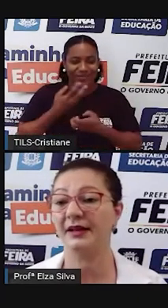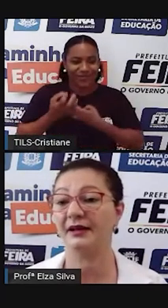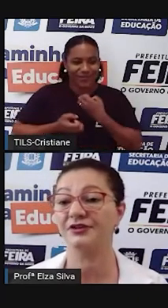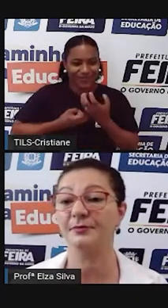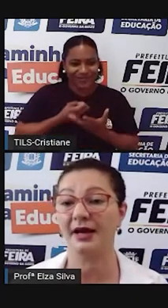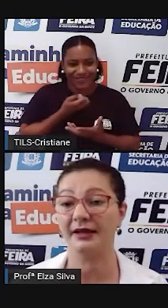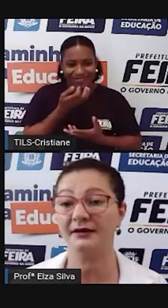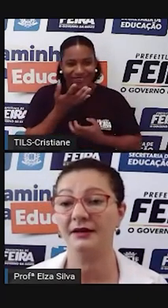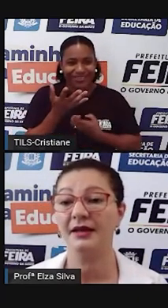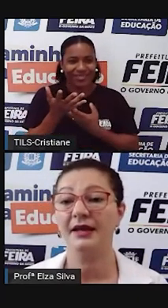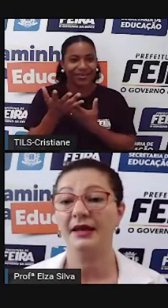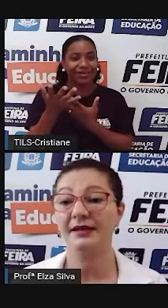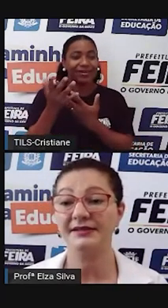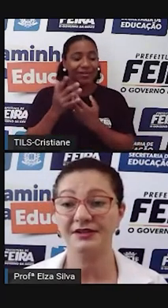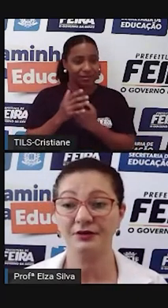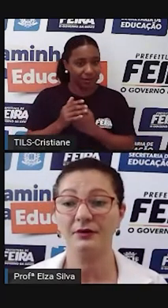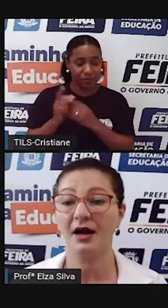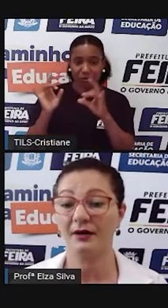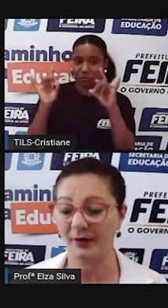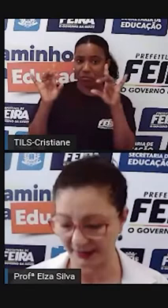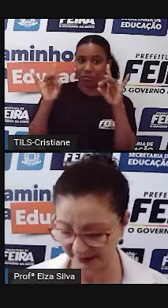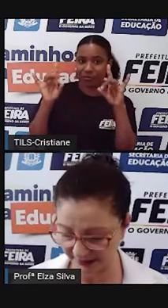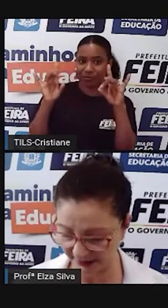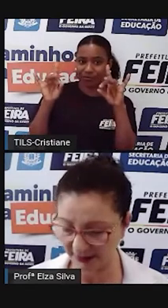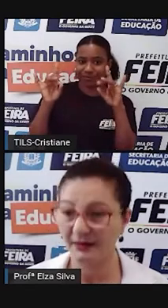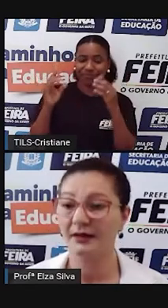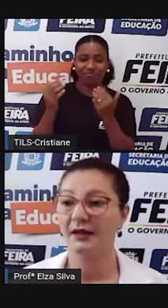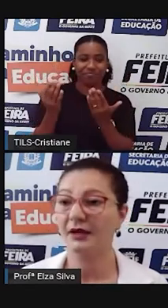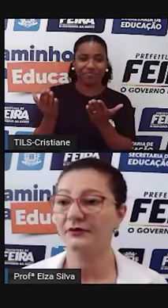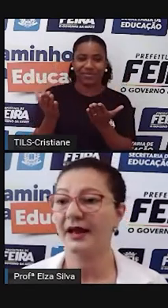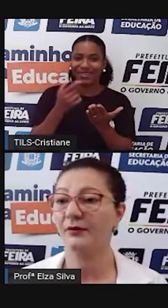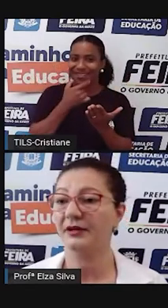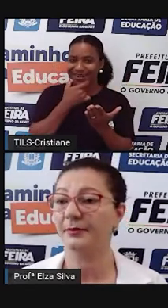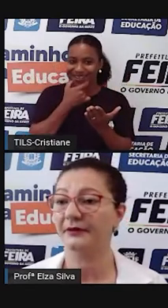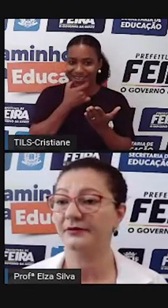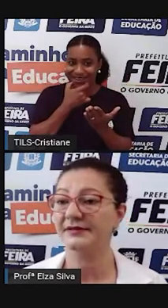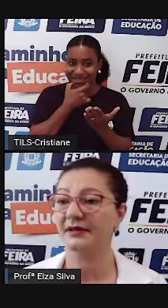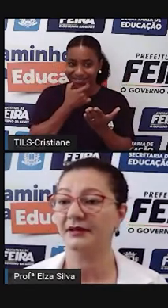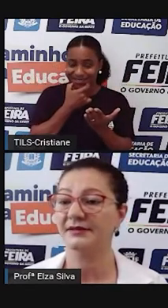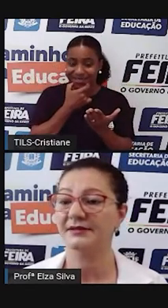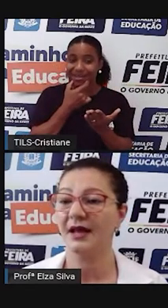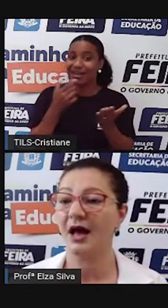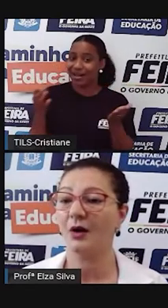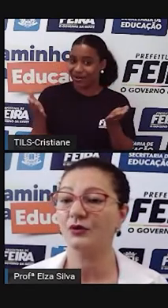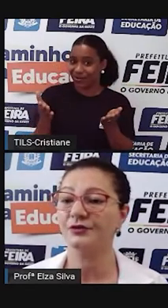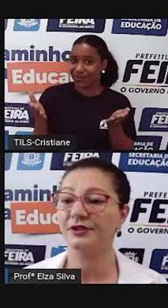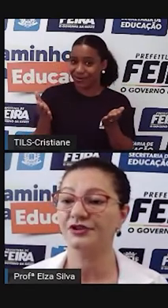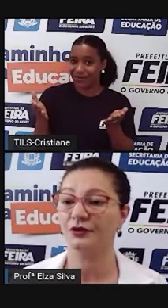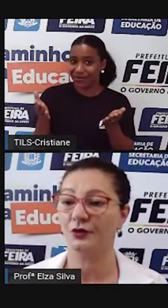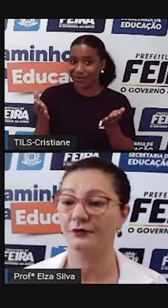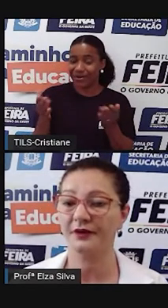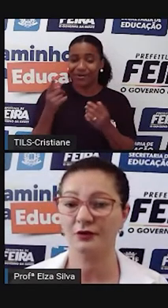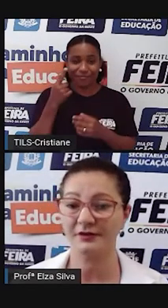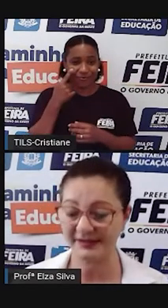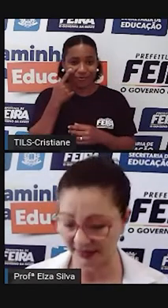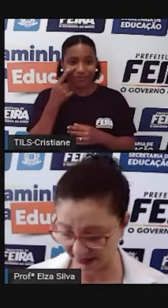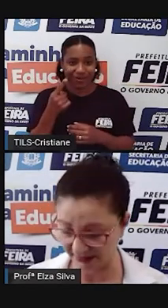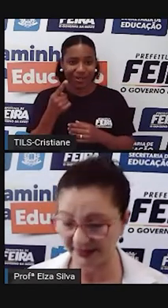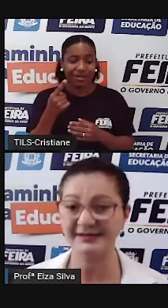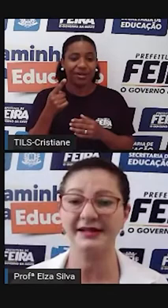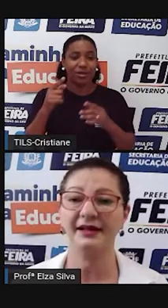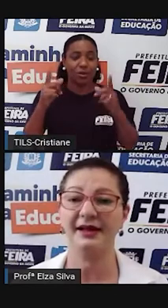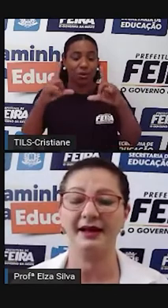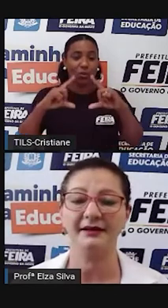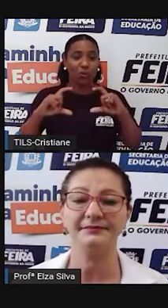produção literária de Maia, Still Arise. E eu trago aqui para vocês a última estrofe que eu gostaria